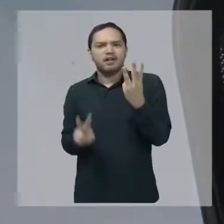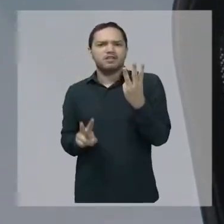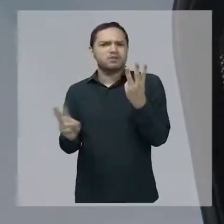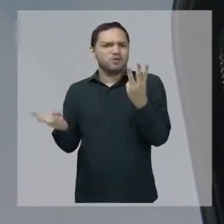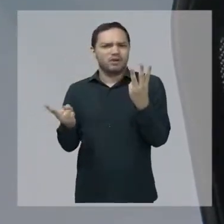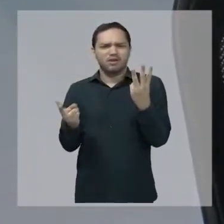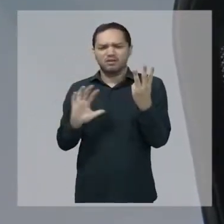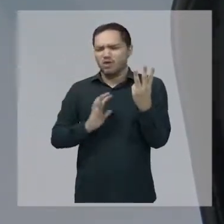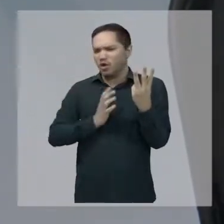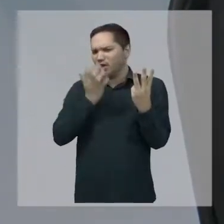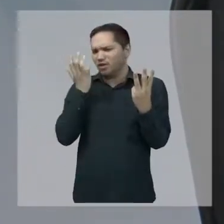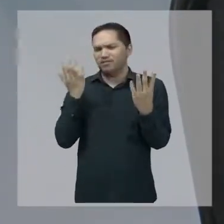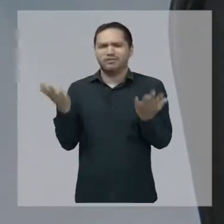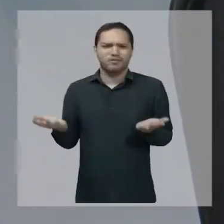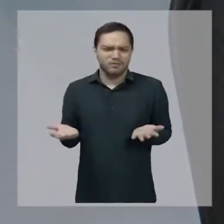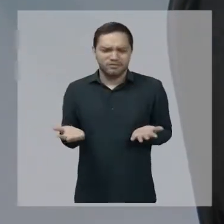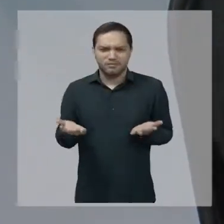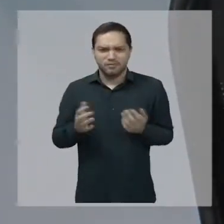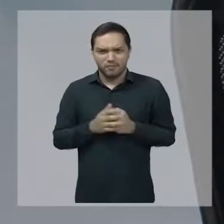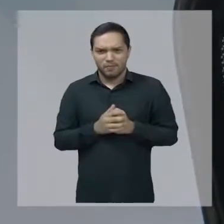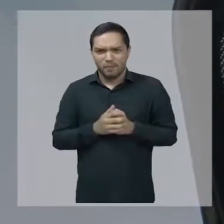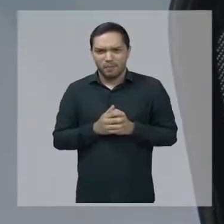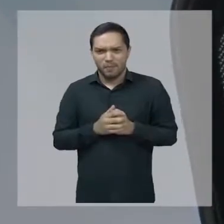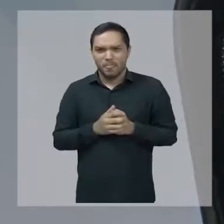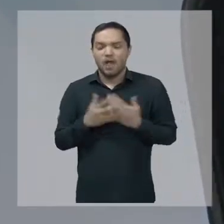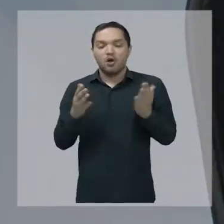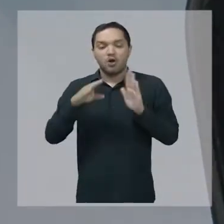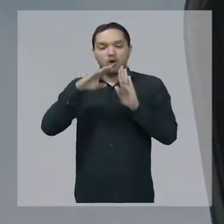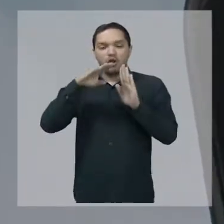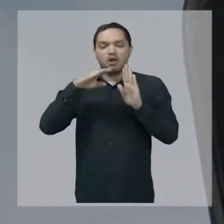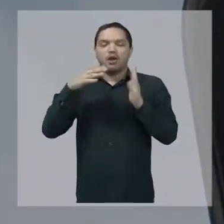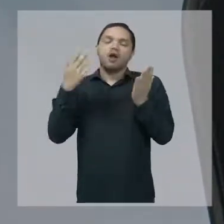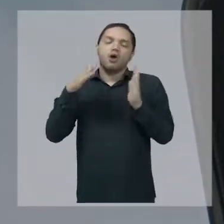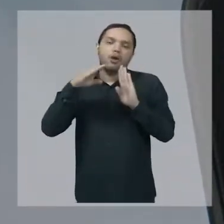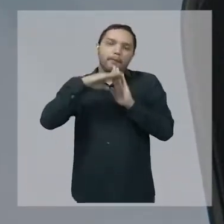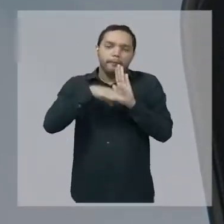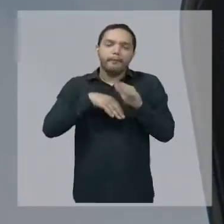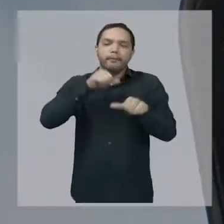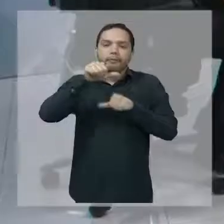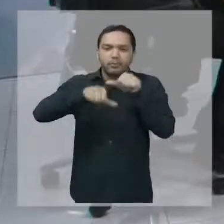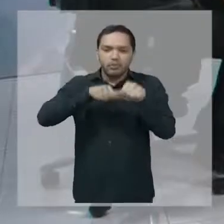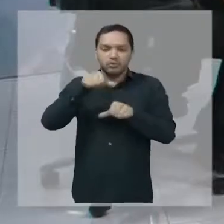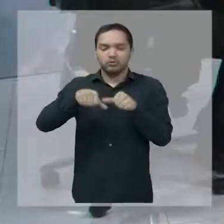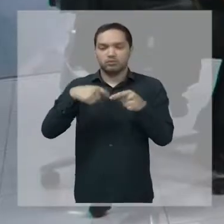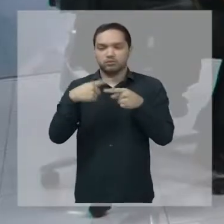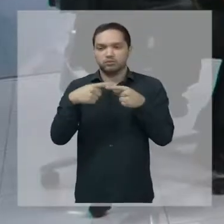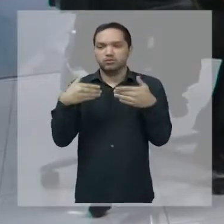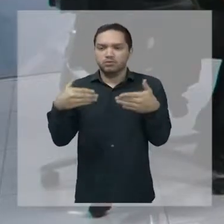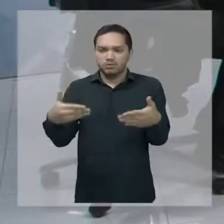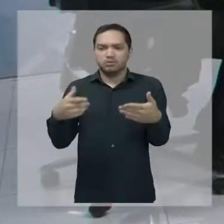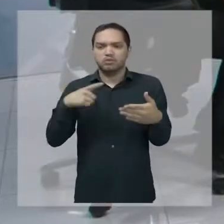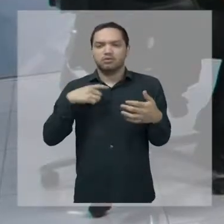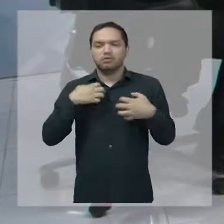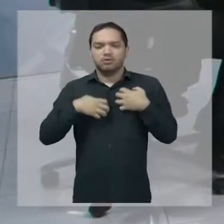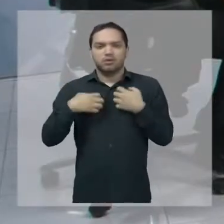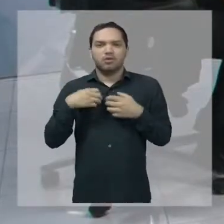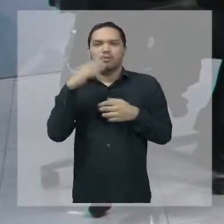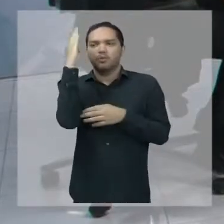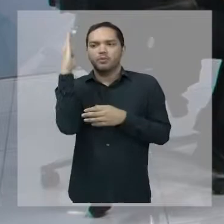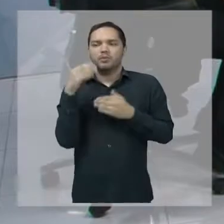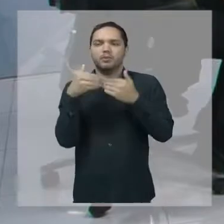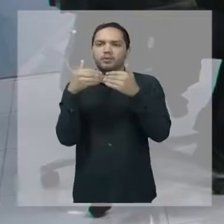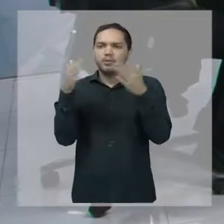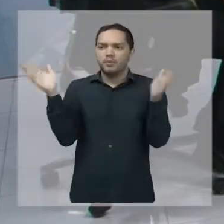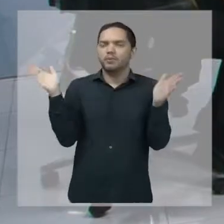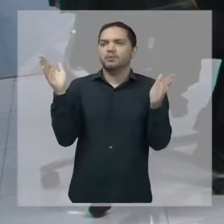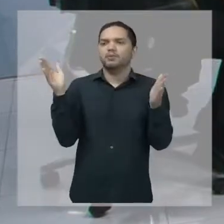no Mercosul foi um desastre. Então, quando houve uma reversão de pauta, no sentido de que aquilo que o ministro se angustia, de tornar